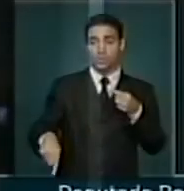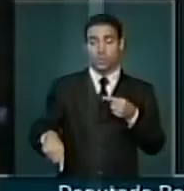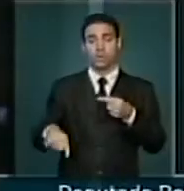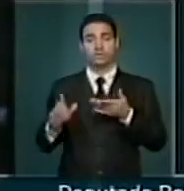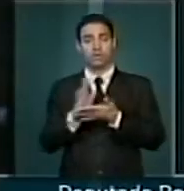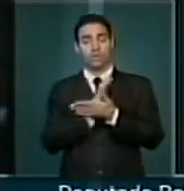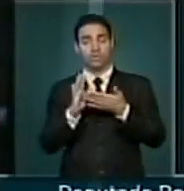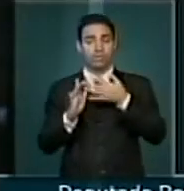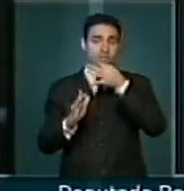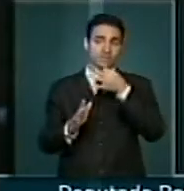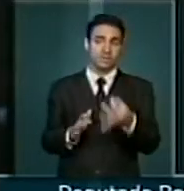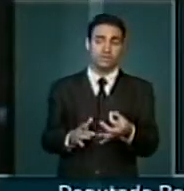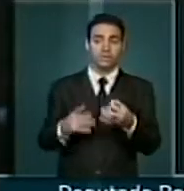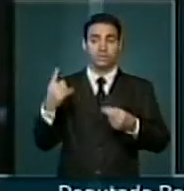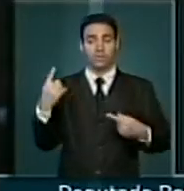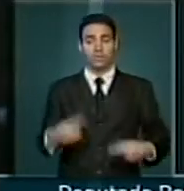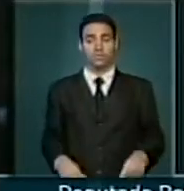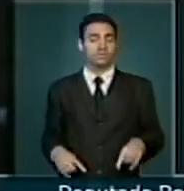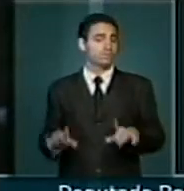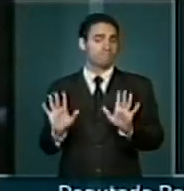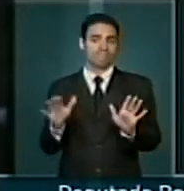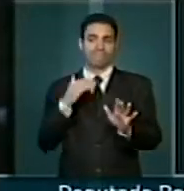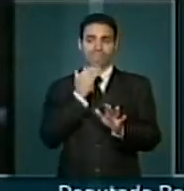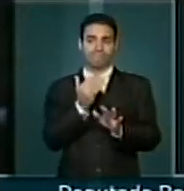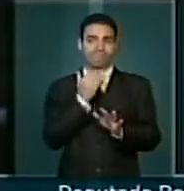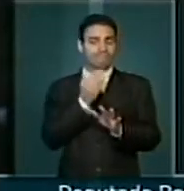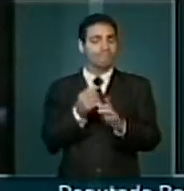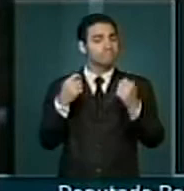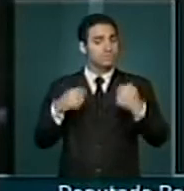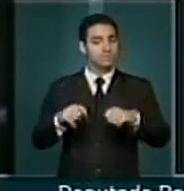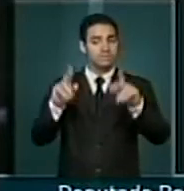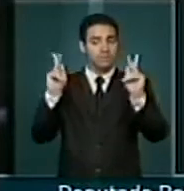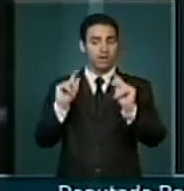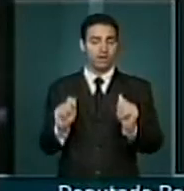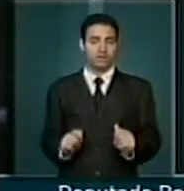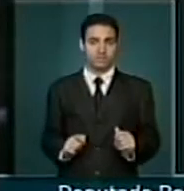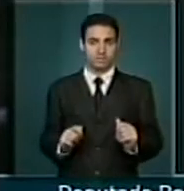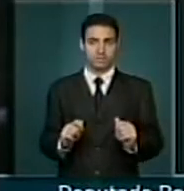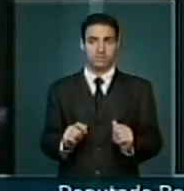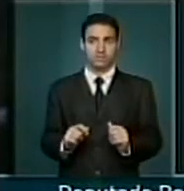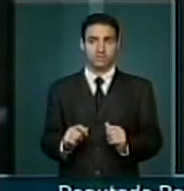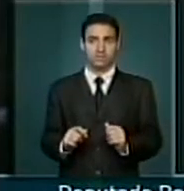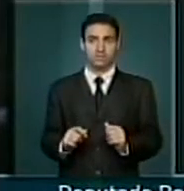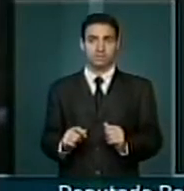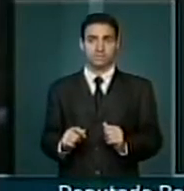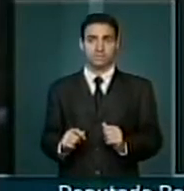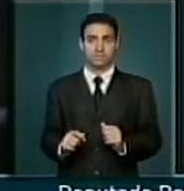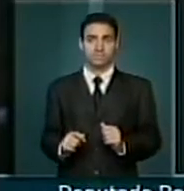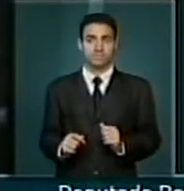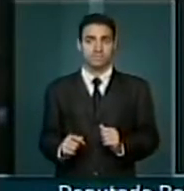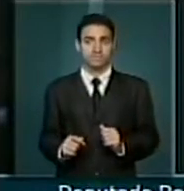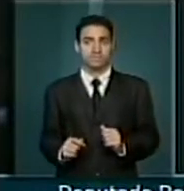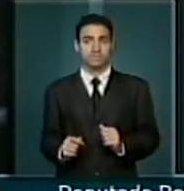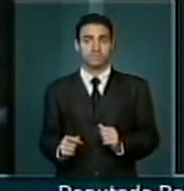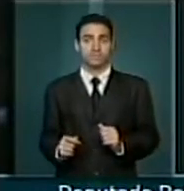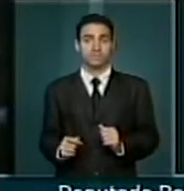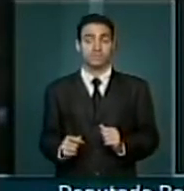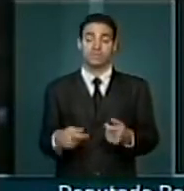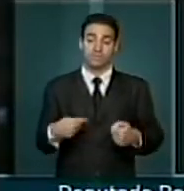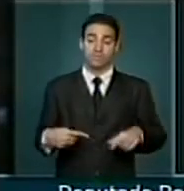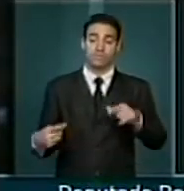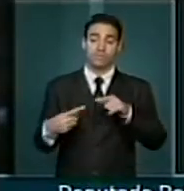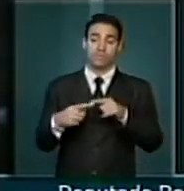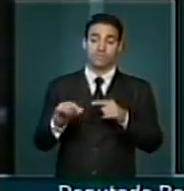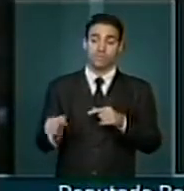de posições contrárias às nossas convicções. Que não abramos mão da nossa oportunidade